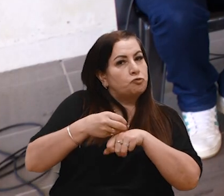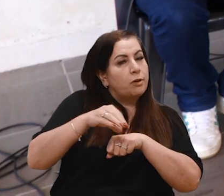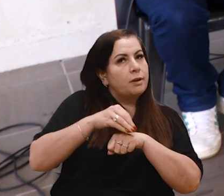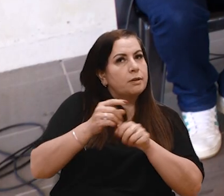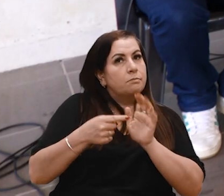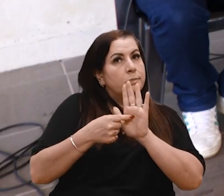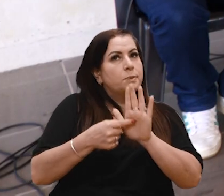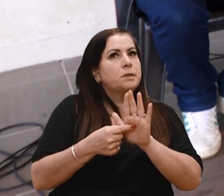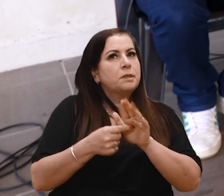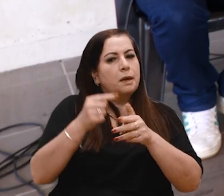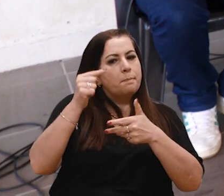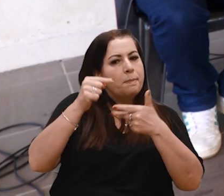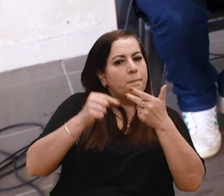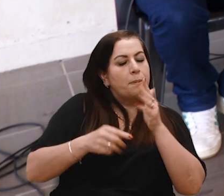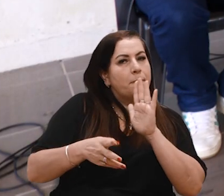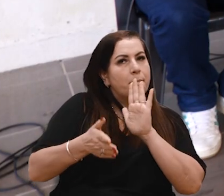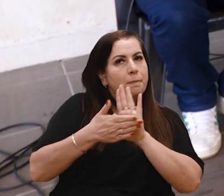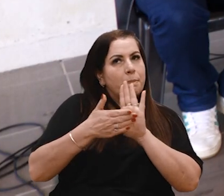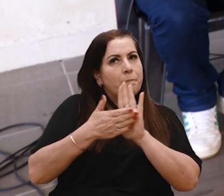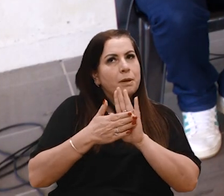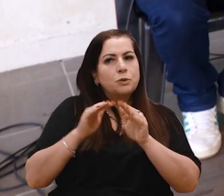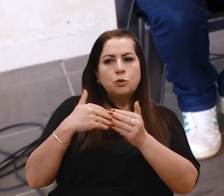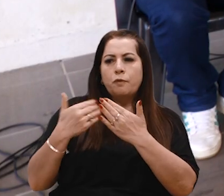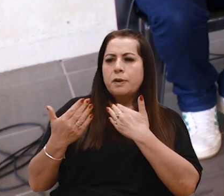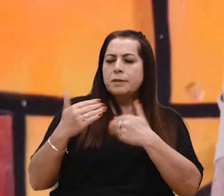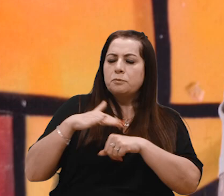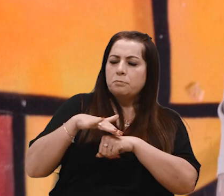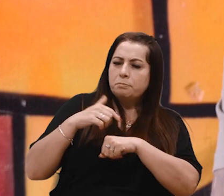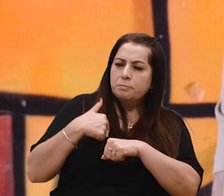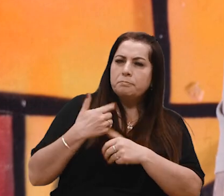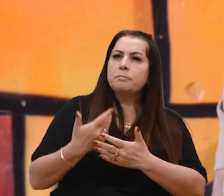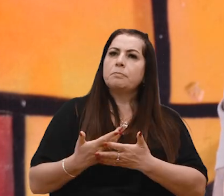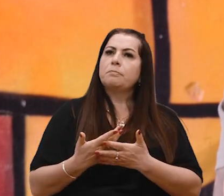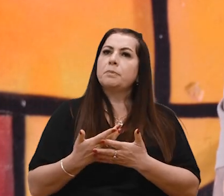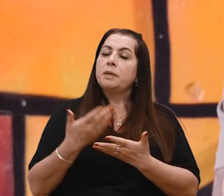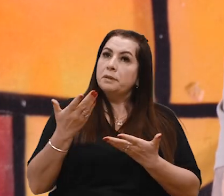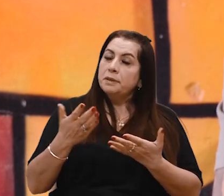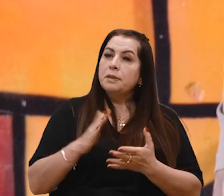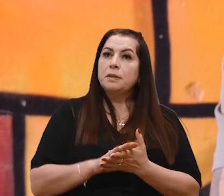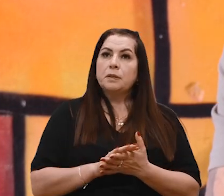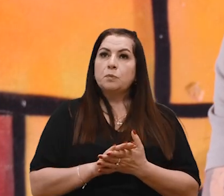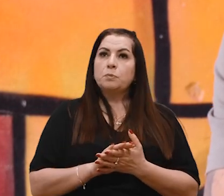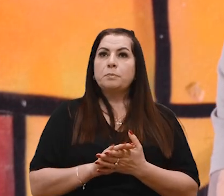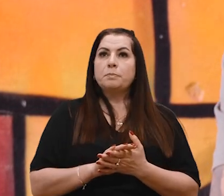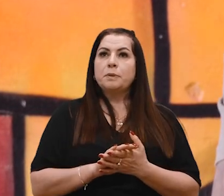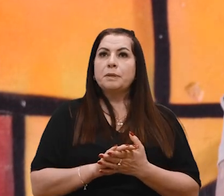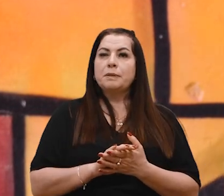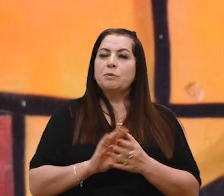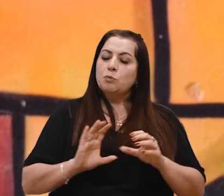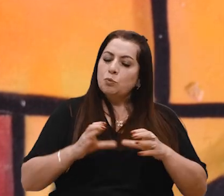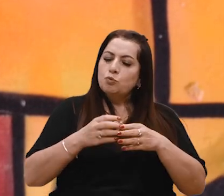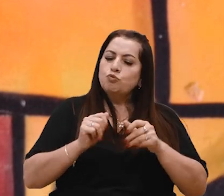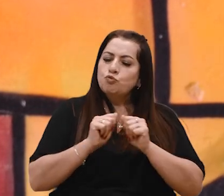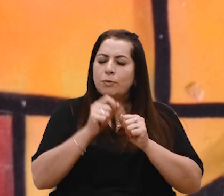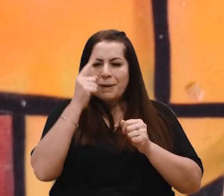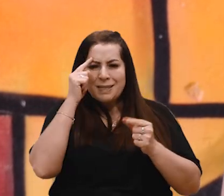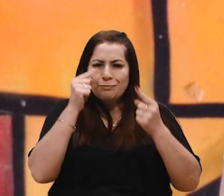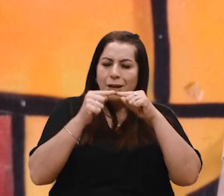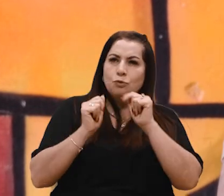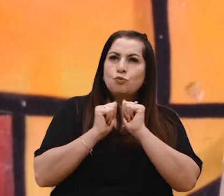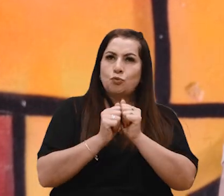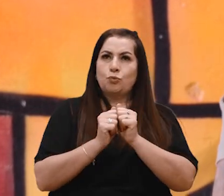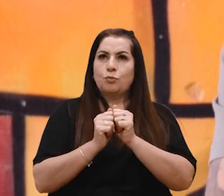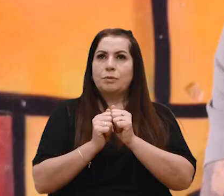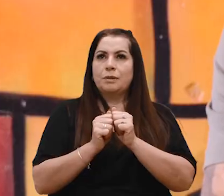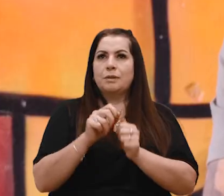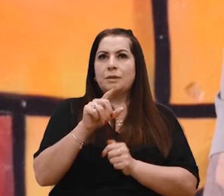eles, certo, né. Eu apresentei algumas propostas, eles também conversaram comigo. Então, a gente acabou construindo